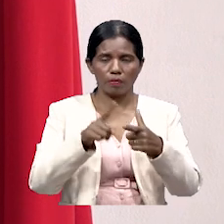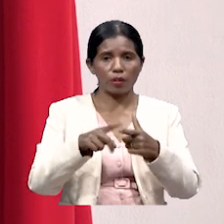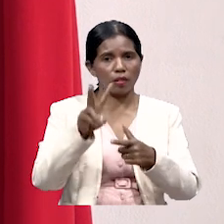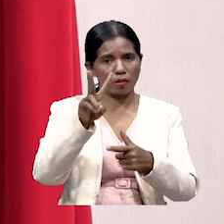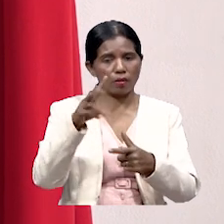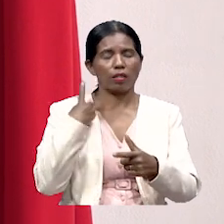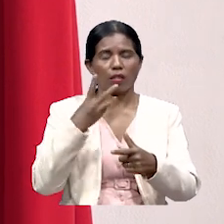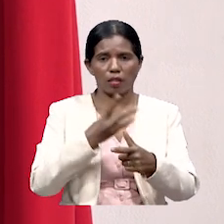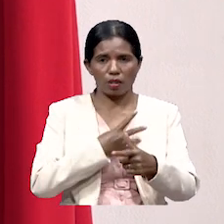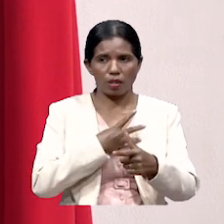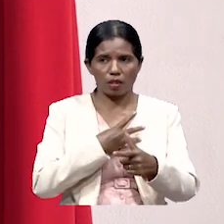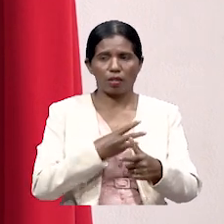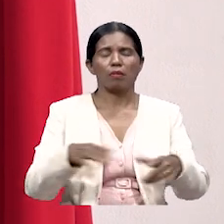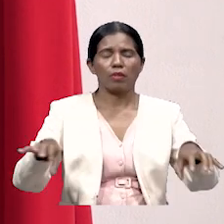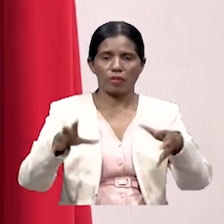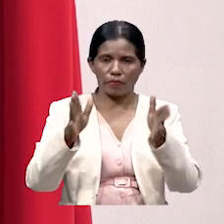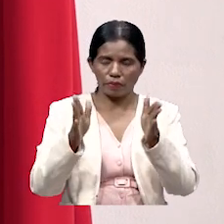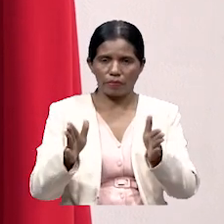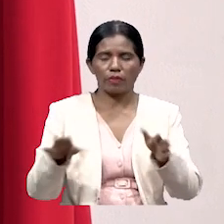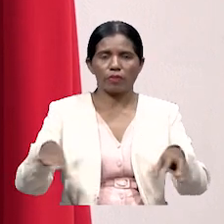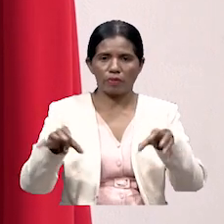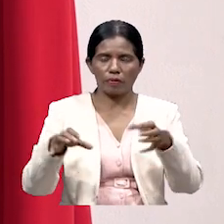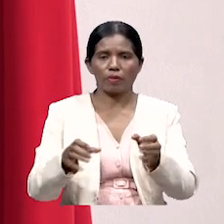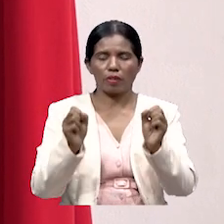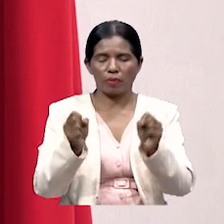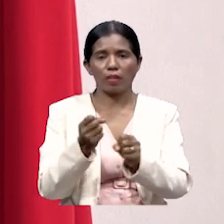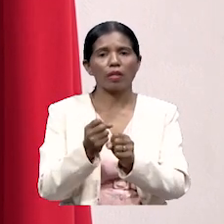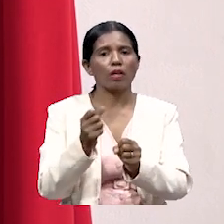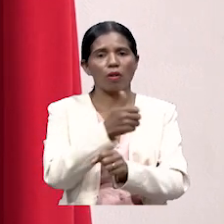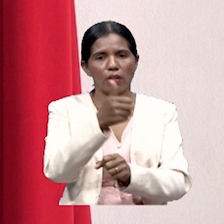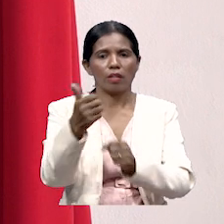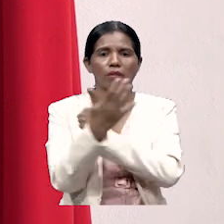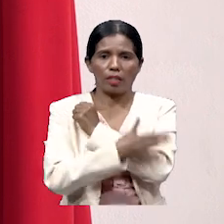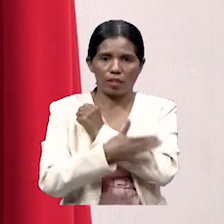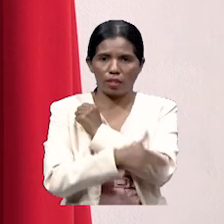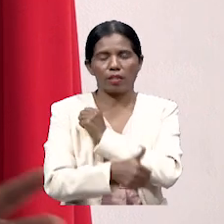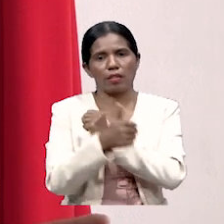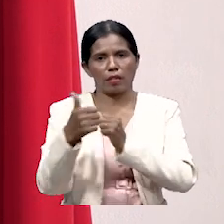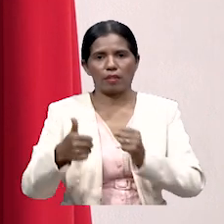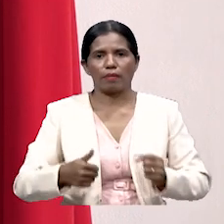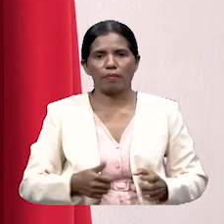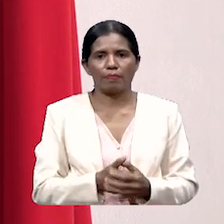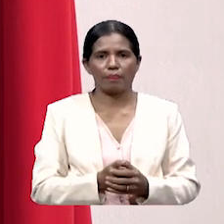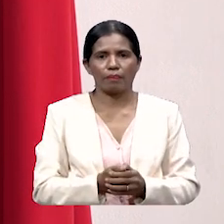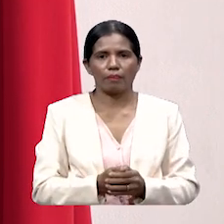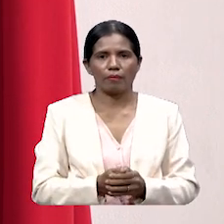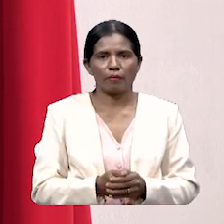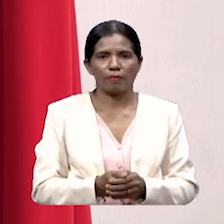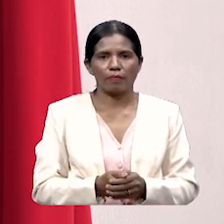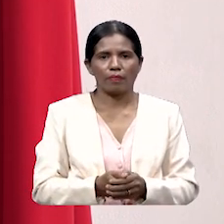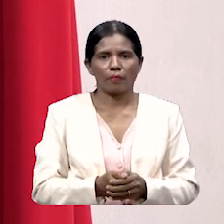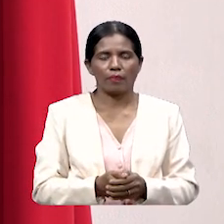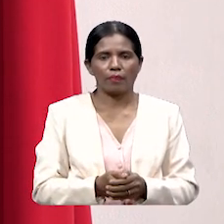de protocolos adicionais. Na B, nação indígena, por exemplo, se Itacar, Caruca, Ema, para